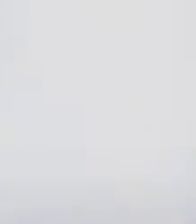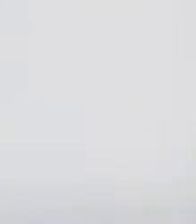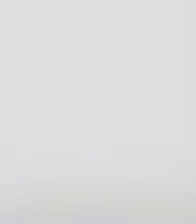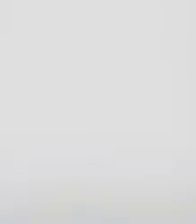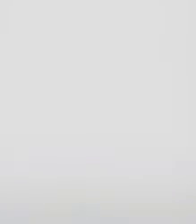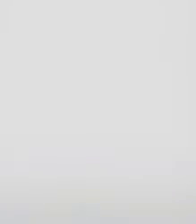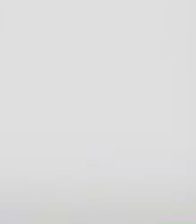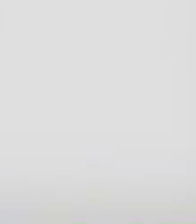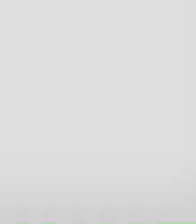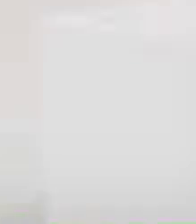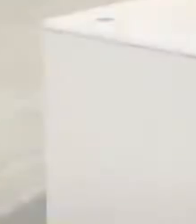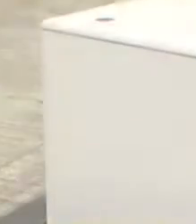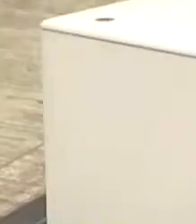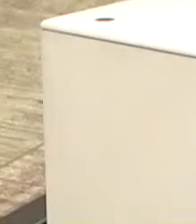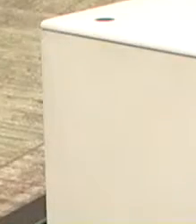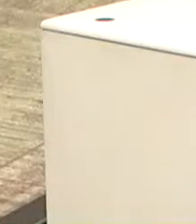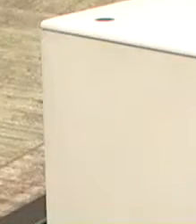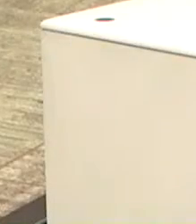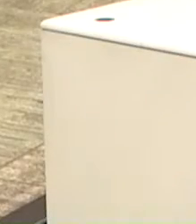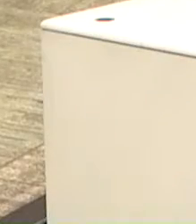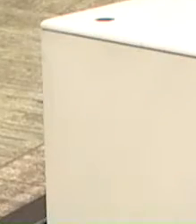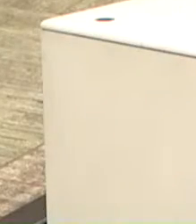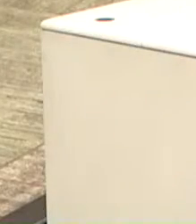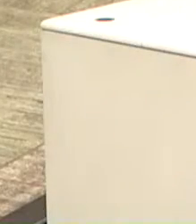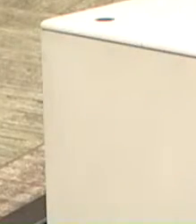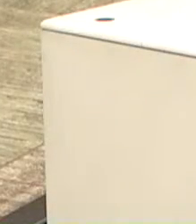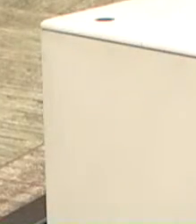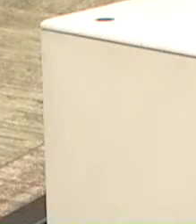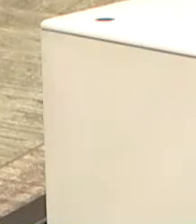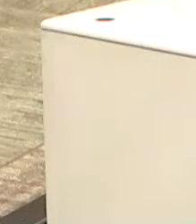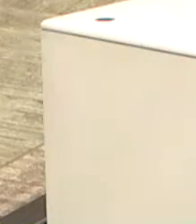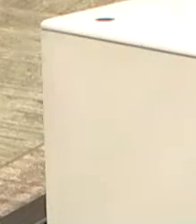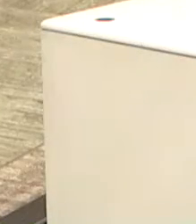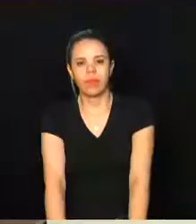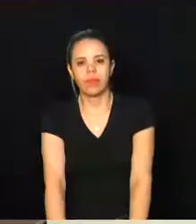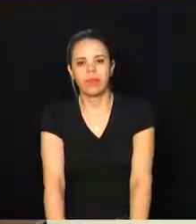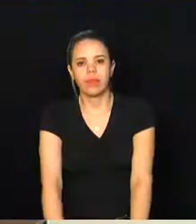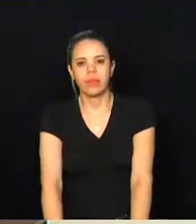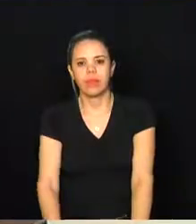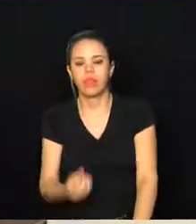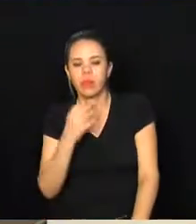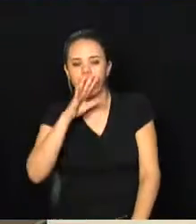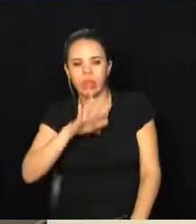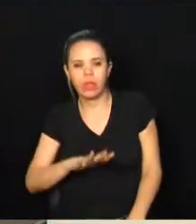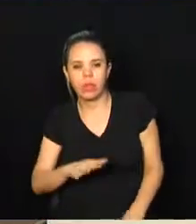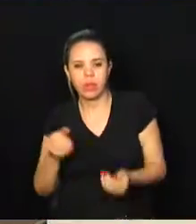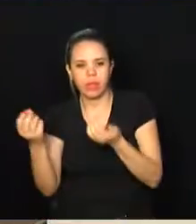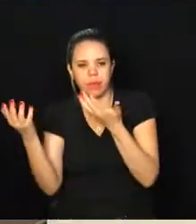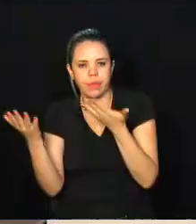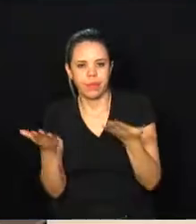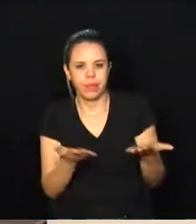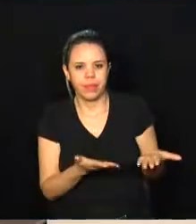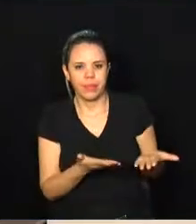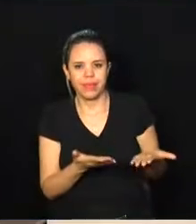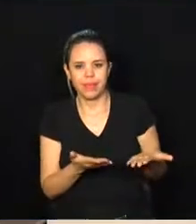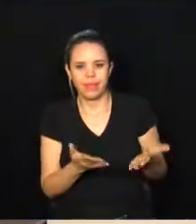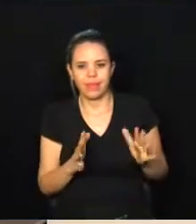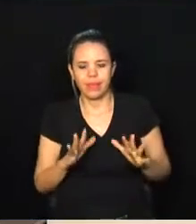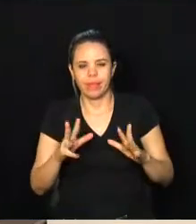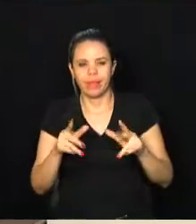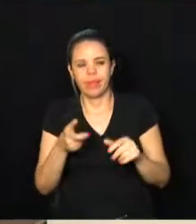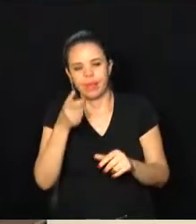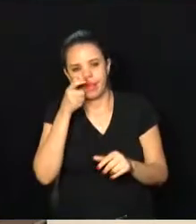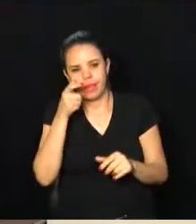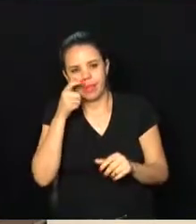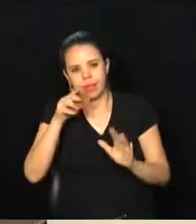TV Câmara, Campinas. Olá, muito boa tarde para você. Seja bem-vindo, seja bem-vinda, você que